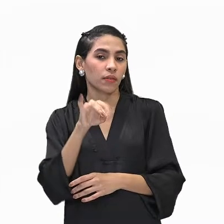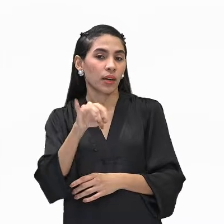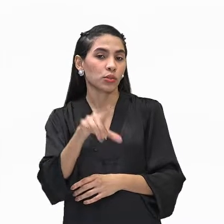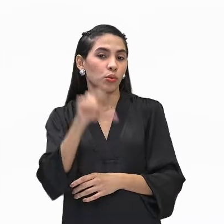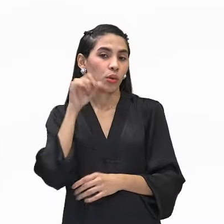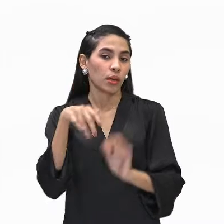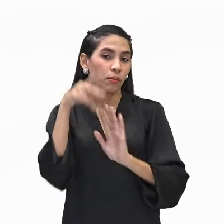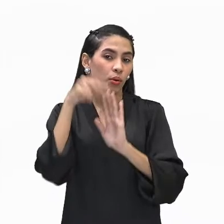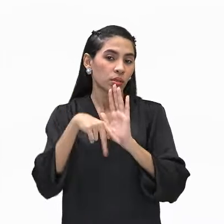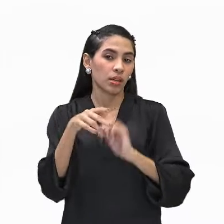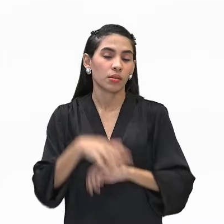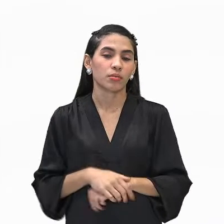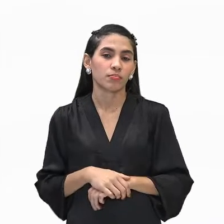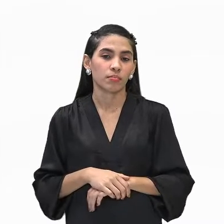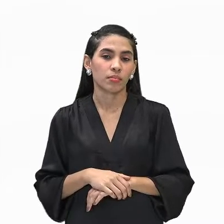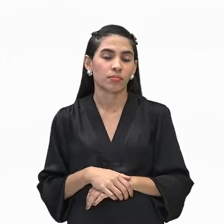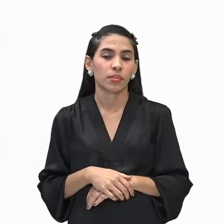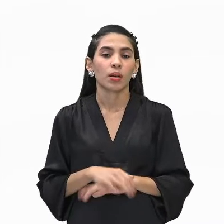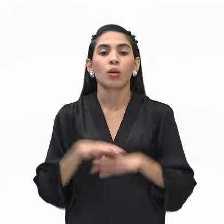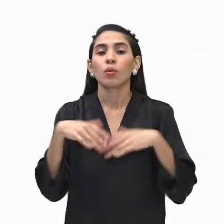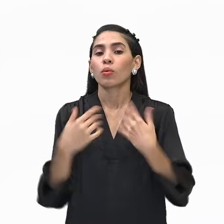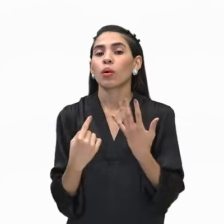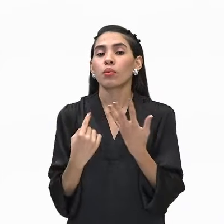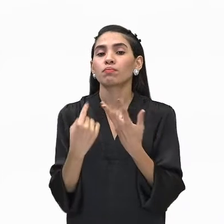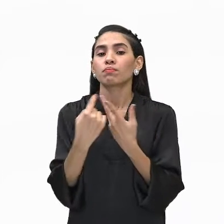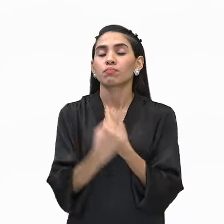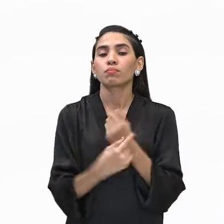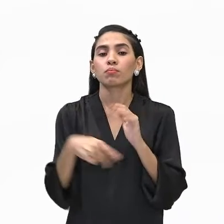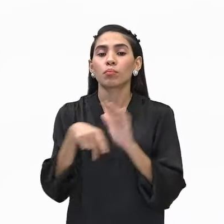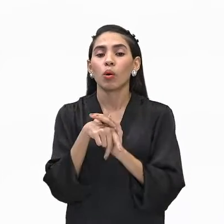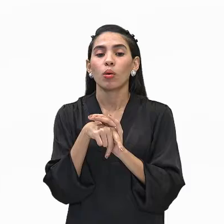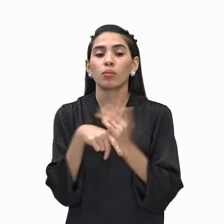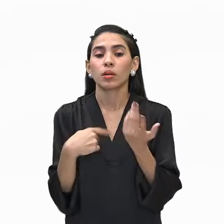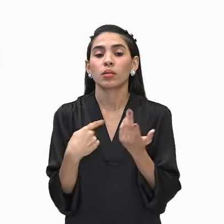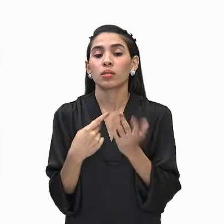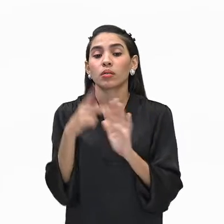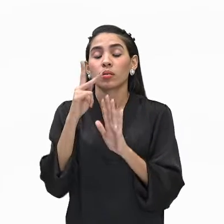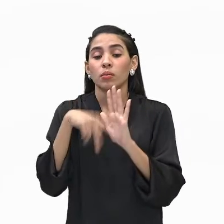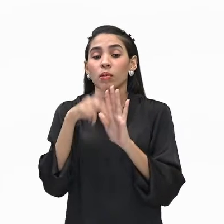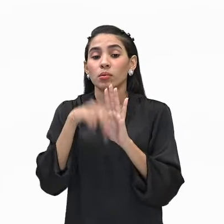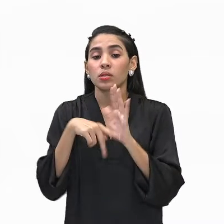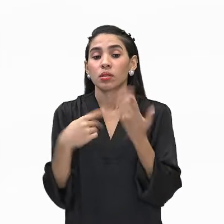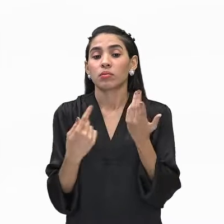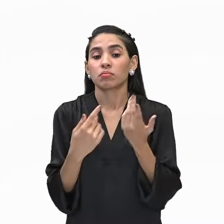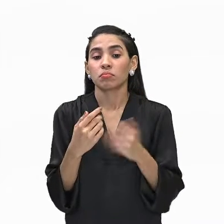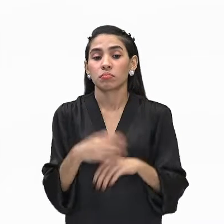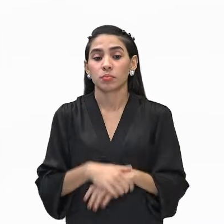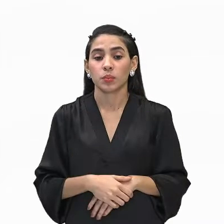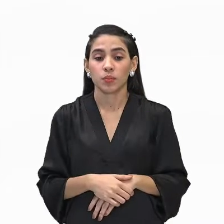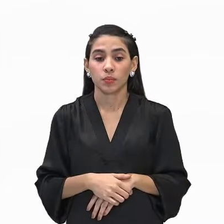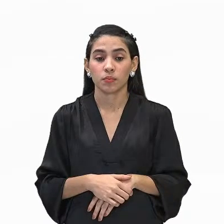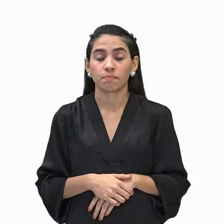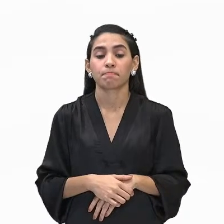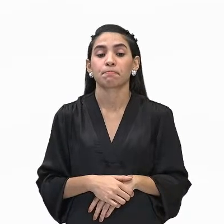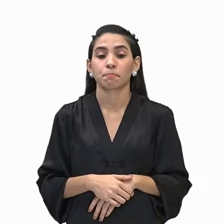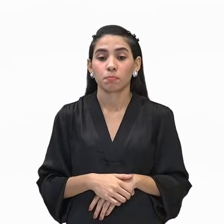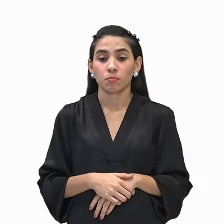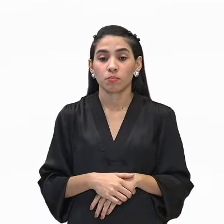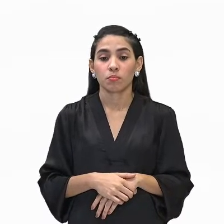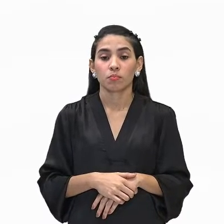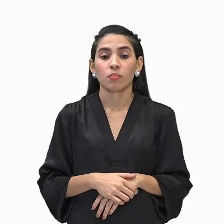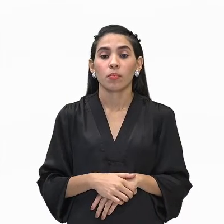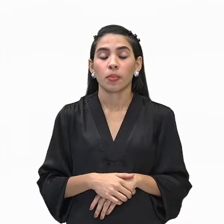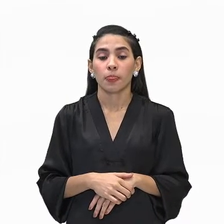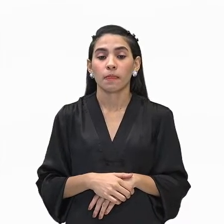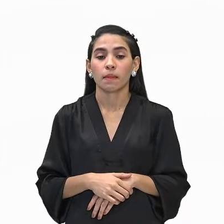quais são as opções de produção de projeto como produto final? A opção 1 tem como